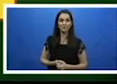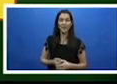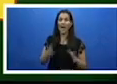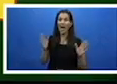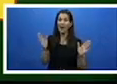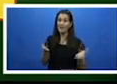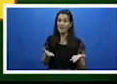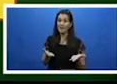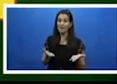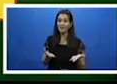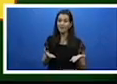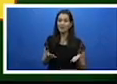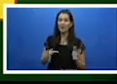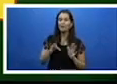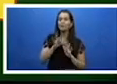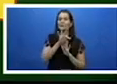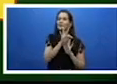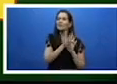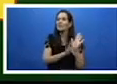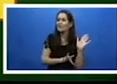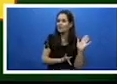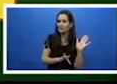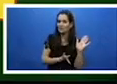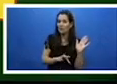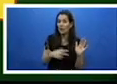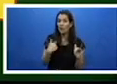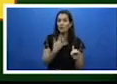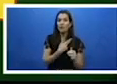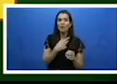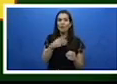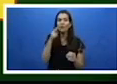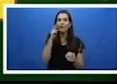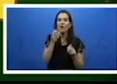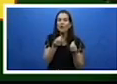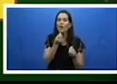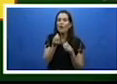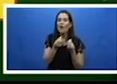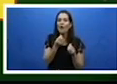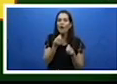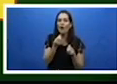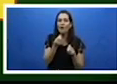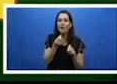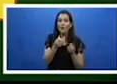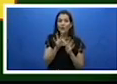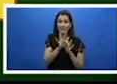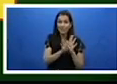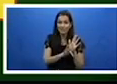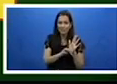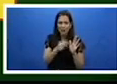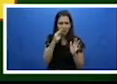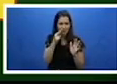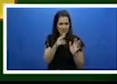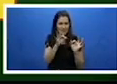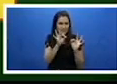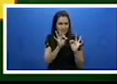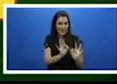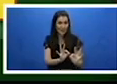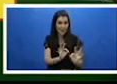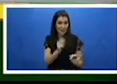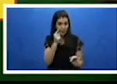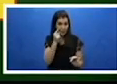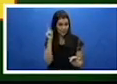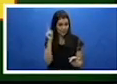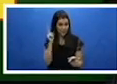Agora é o nosso textinho. Vamos fazer a revisão do textinho para ver se ele ficou correto, tá? Vamos